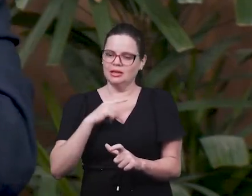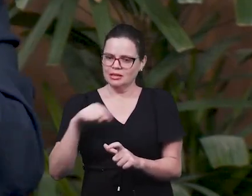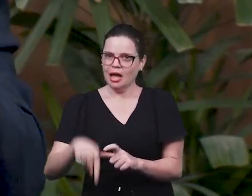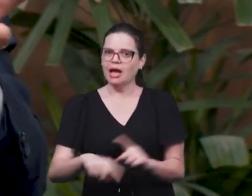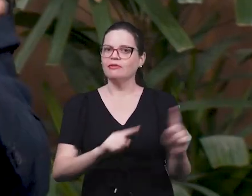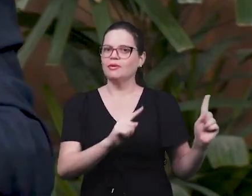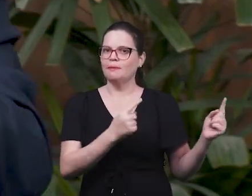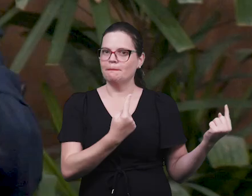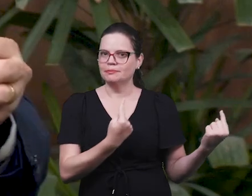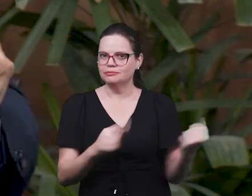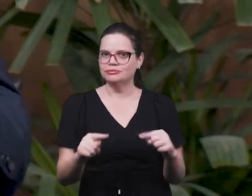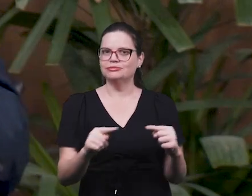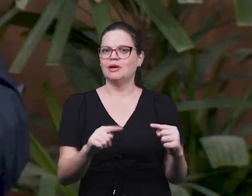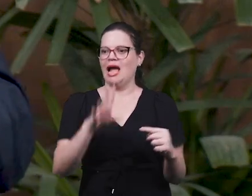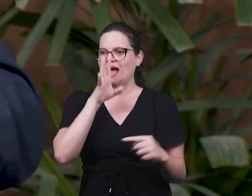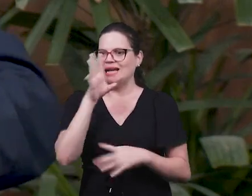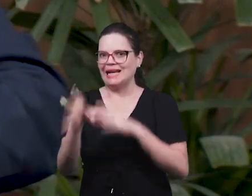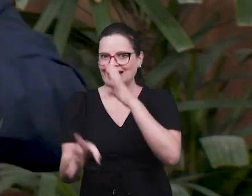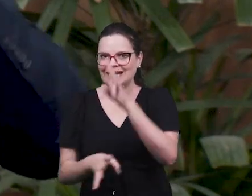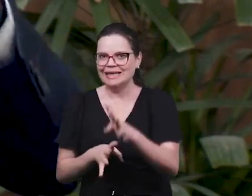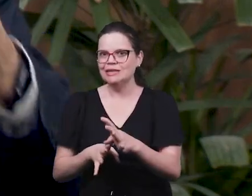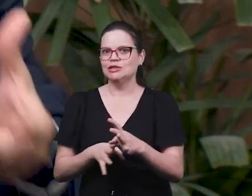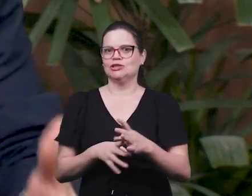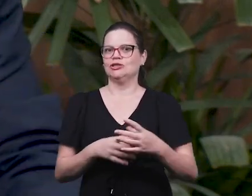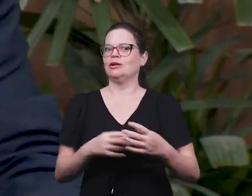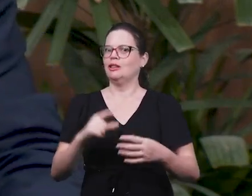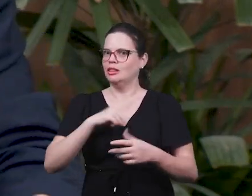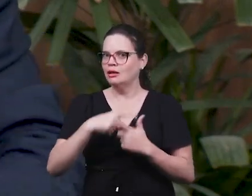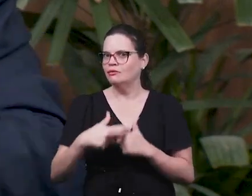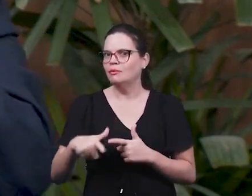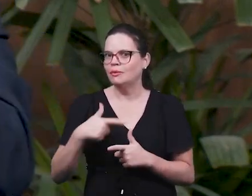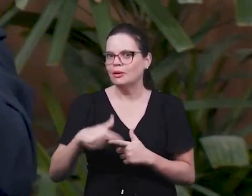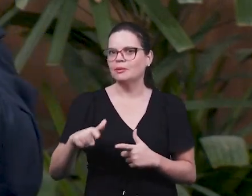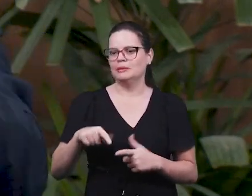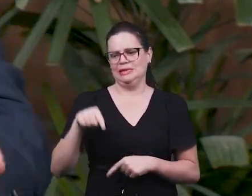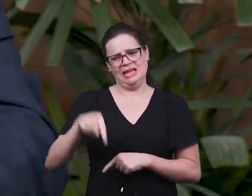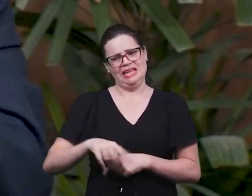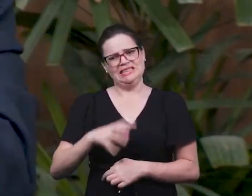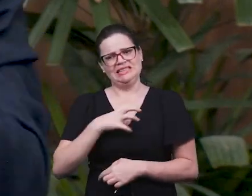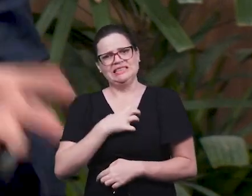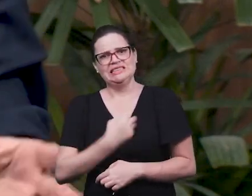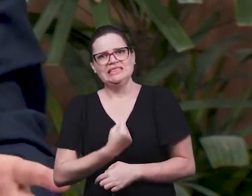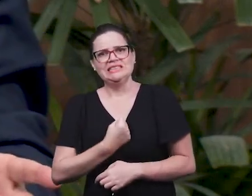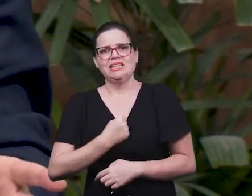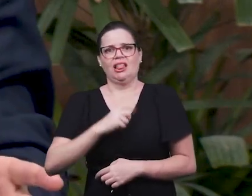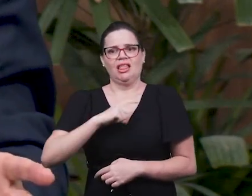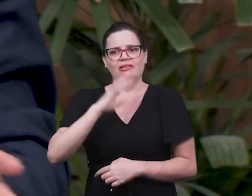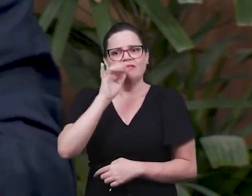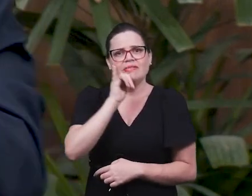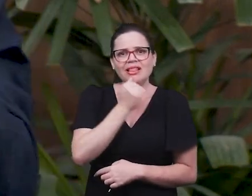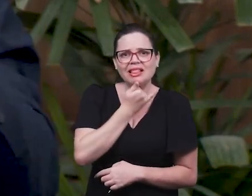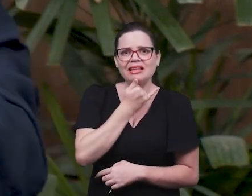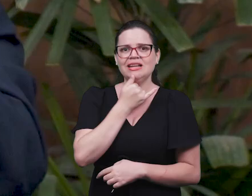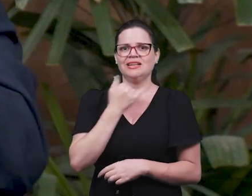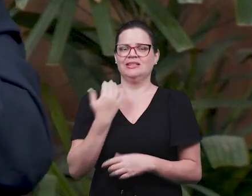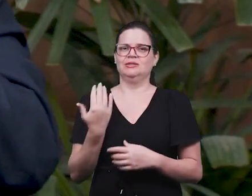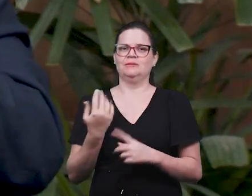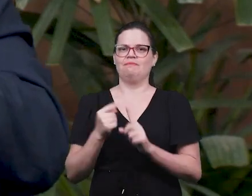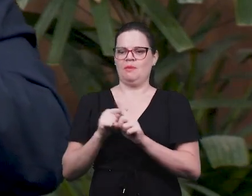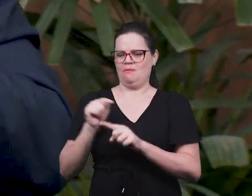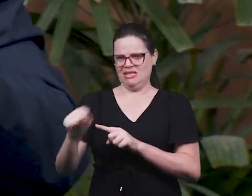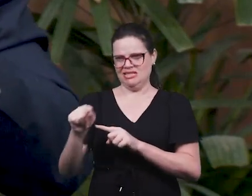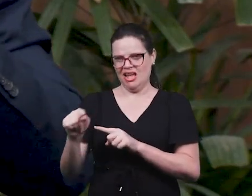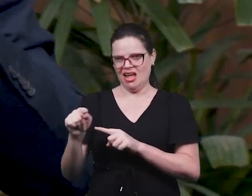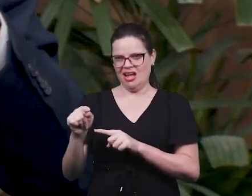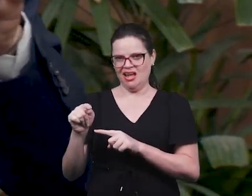embate, problema, críticas, perseguições, decepções, mágoas, perdas,